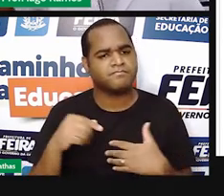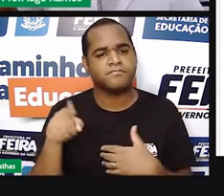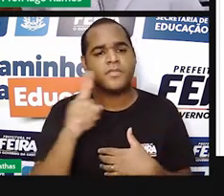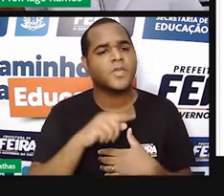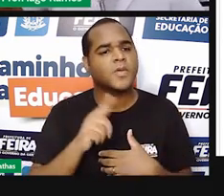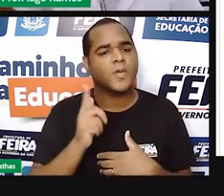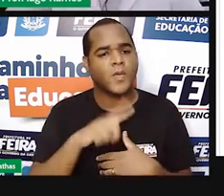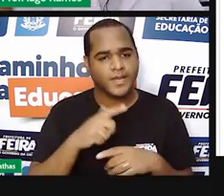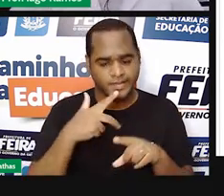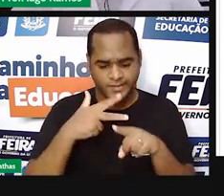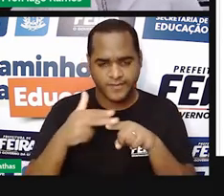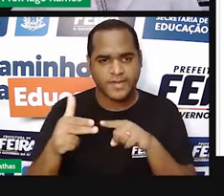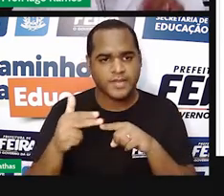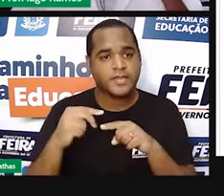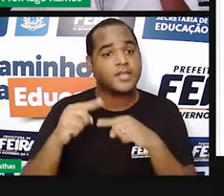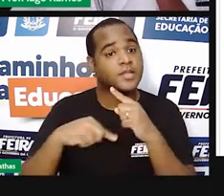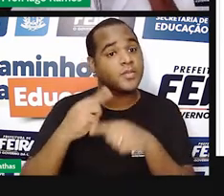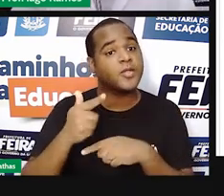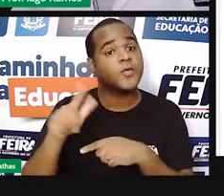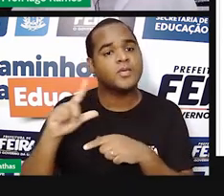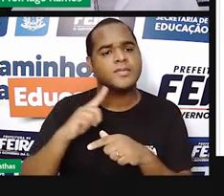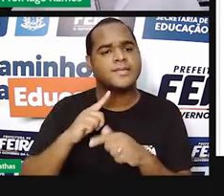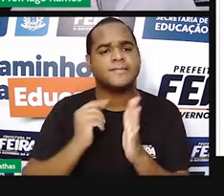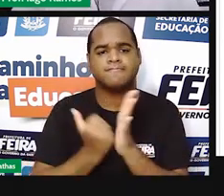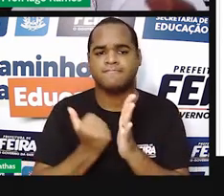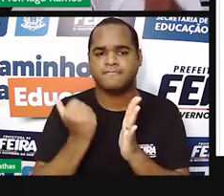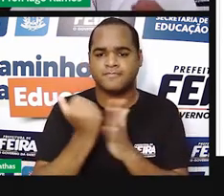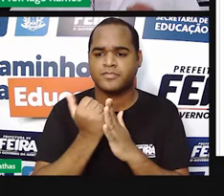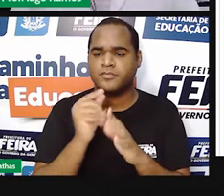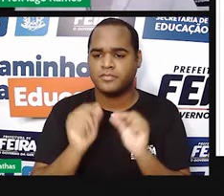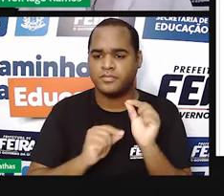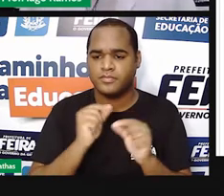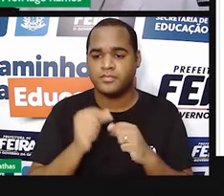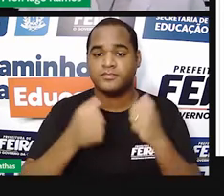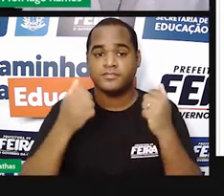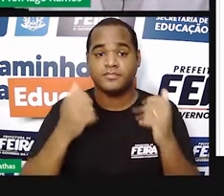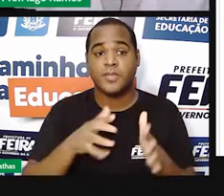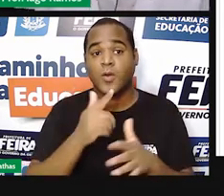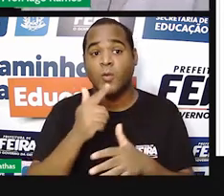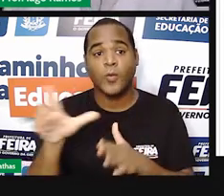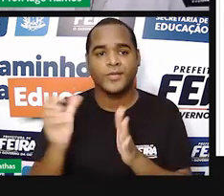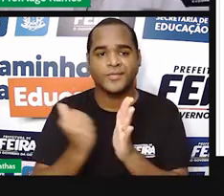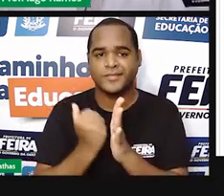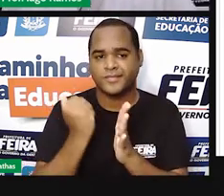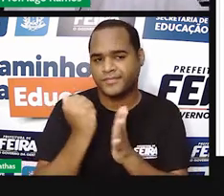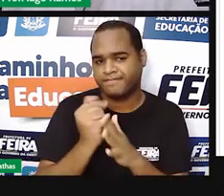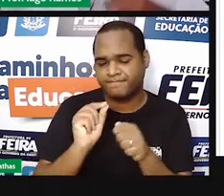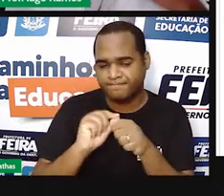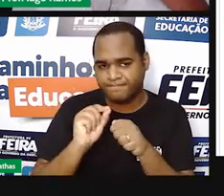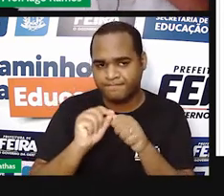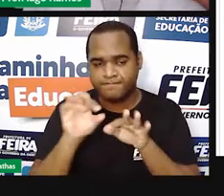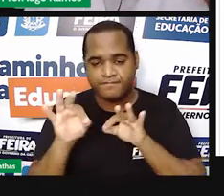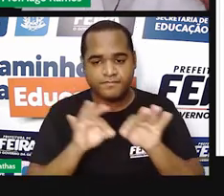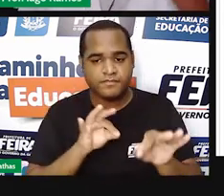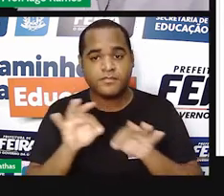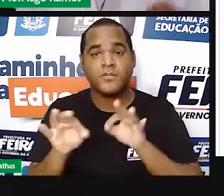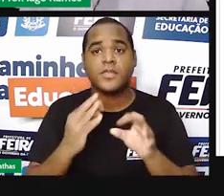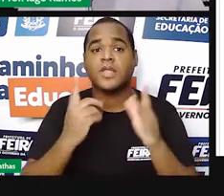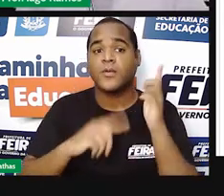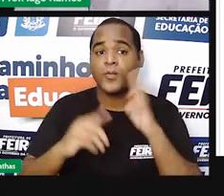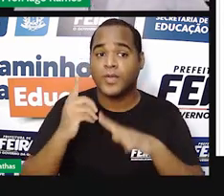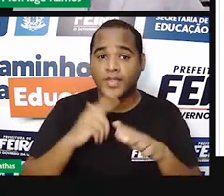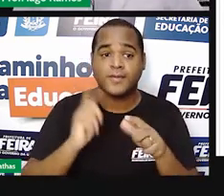na sua próxima jogada ou seja ele vai jogar agora e essa jogada que ele vai fazer tem que garantir que ele vai